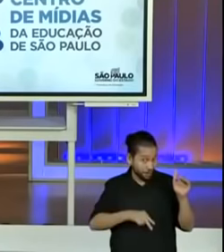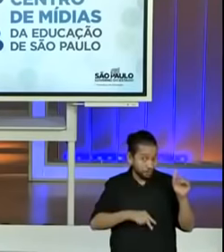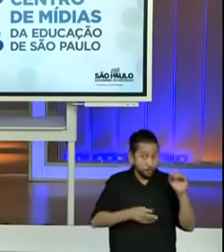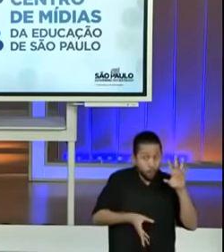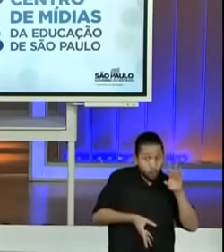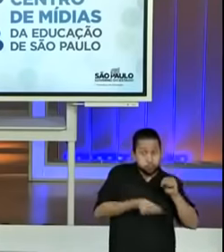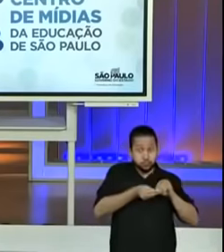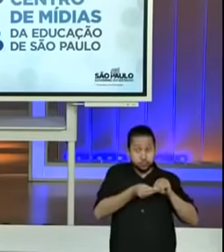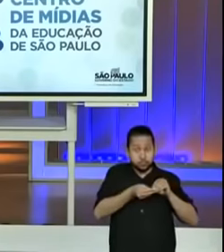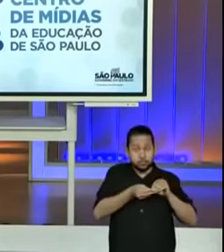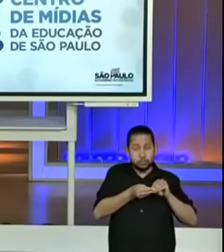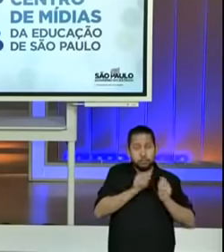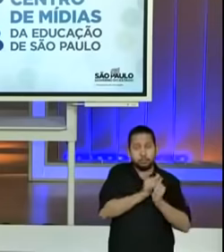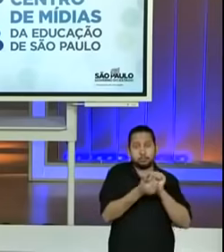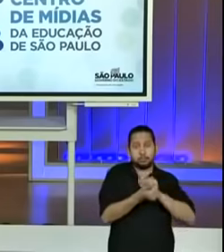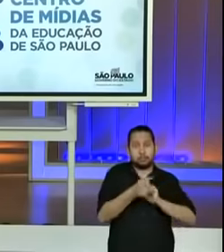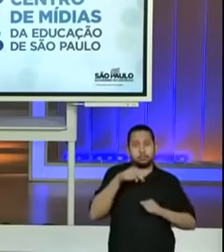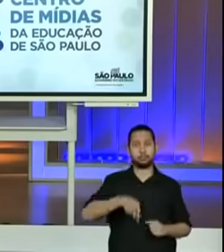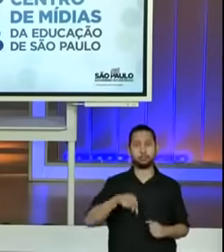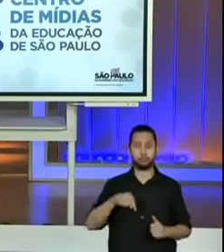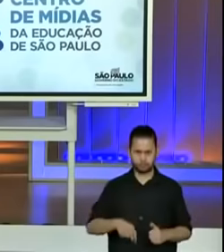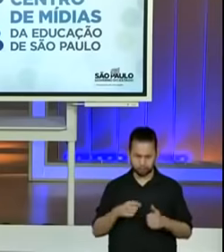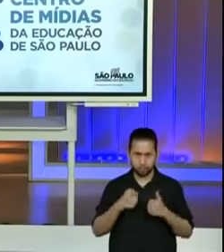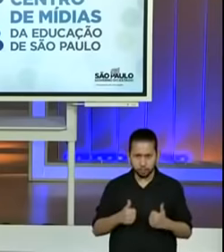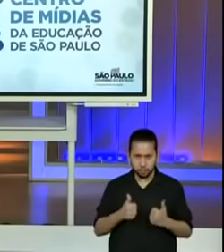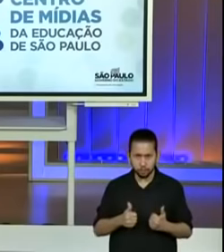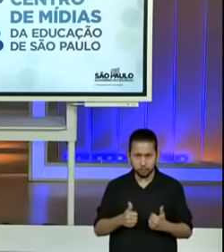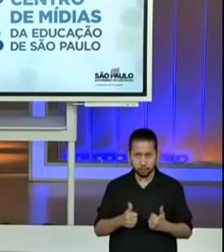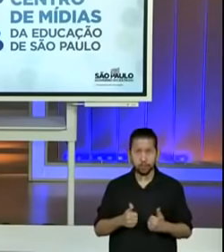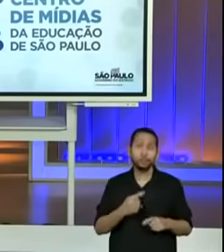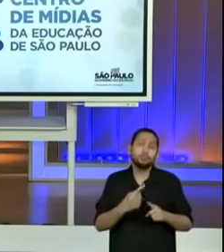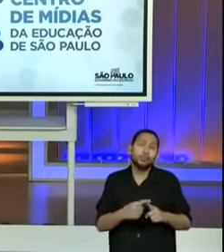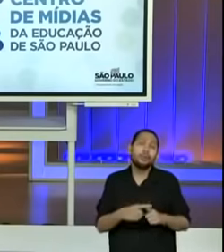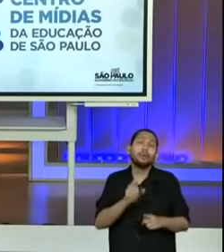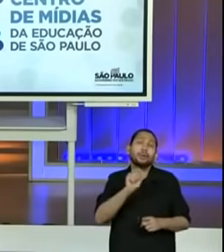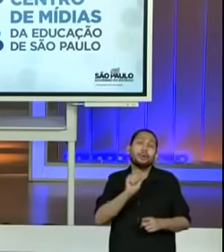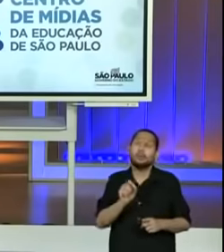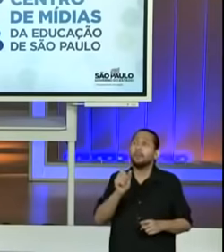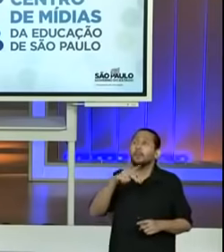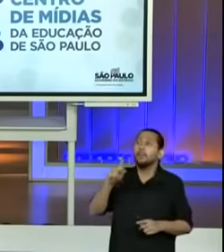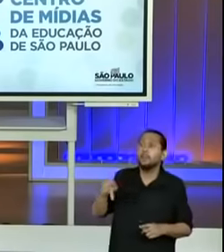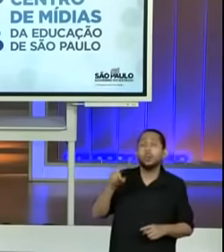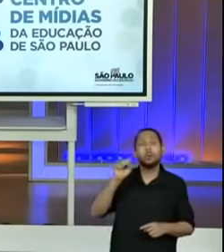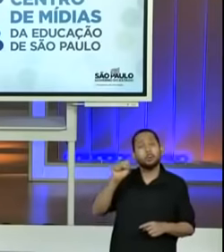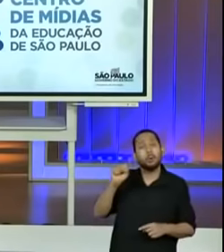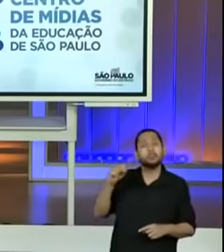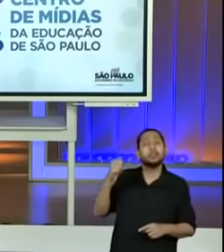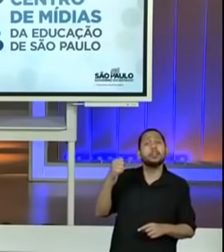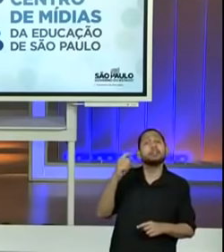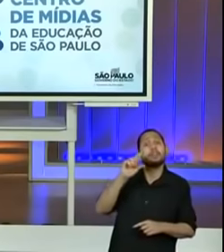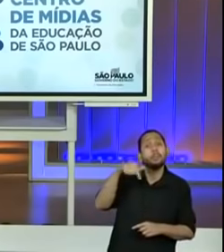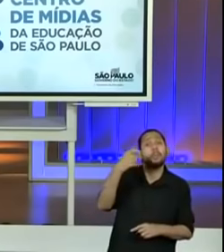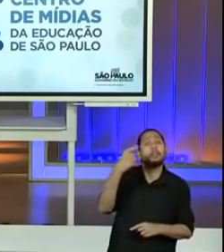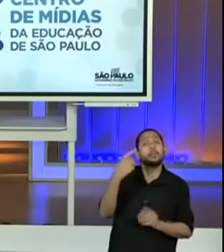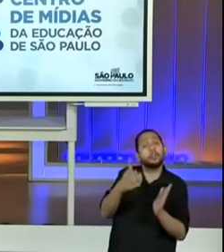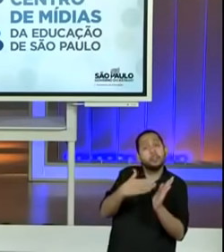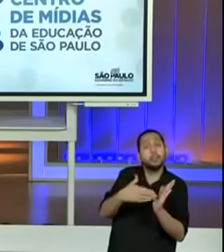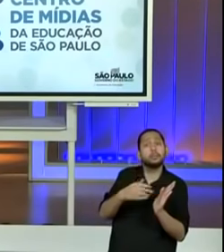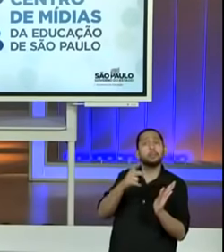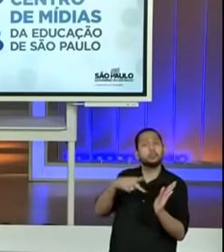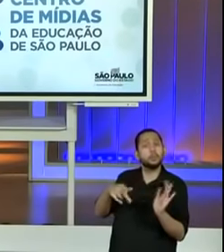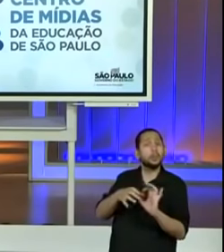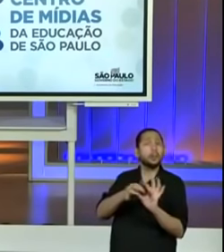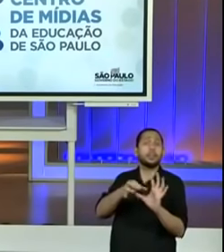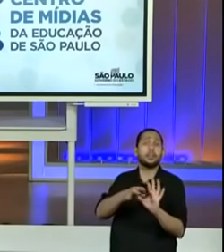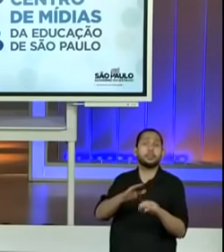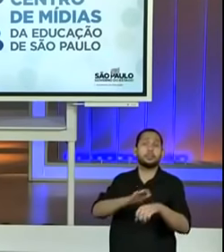e faço uma outra abordagem, tá? Até para que os professores possam utilizar o EMAI depois com as suas turmas,